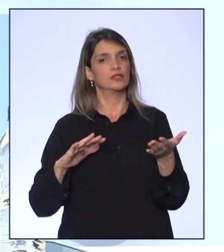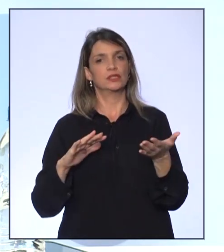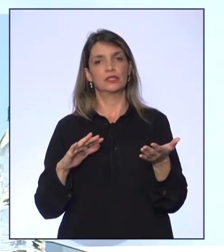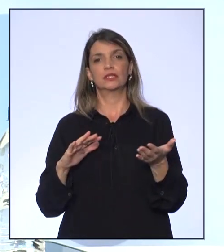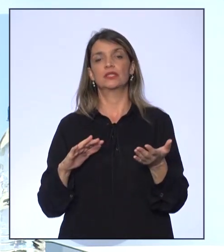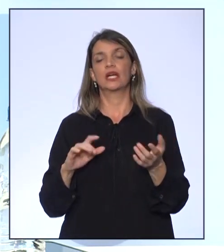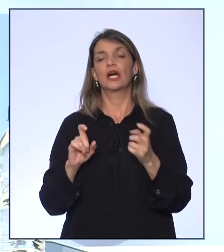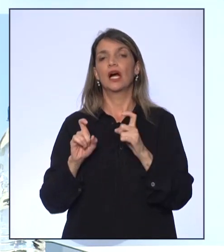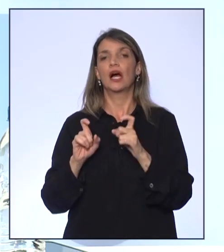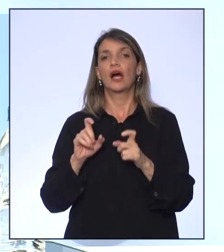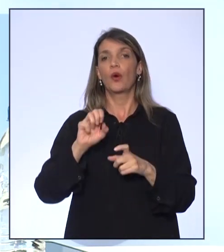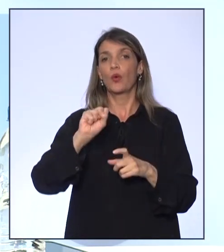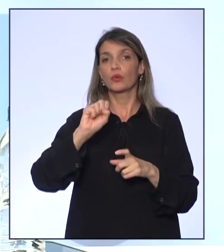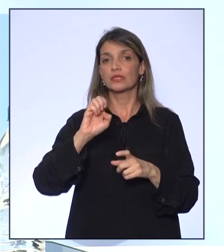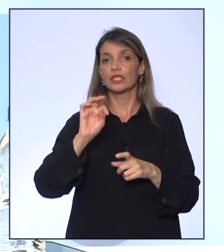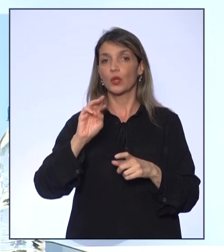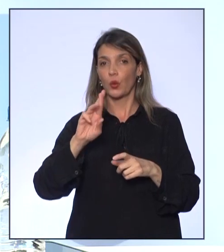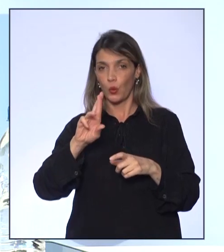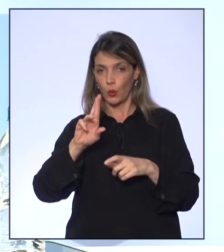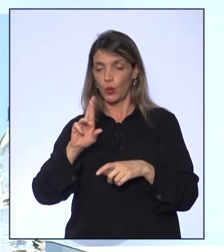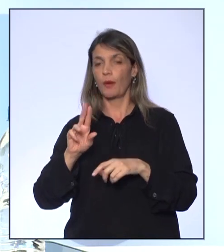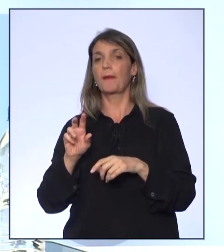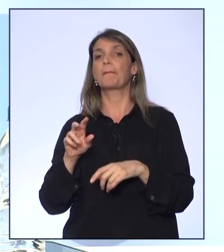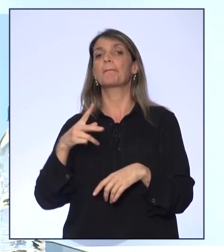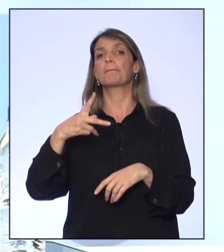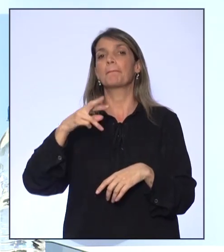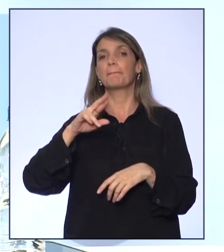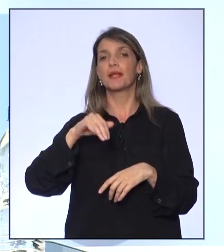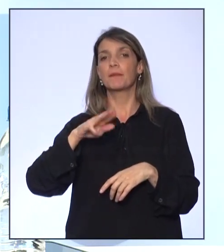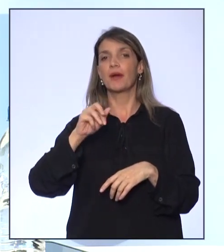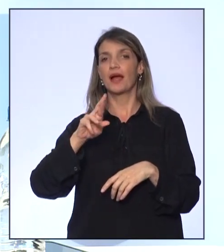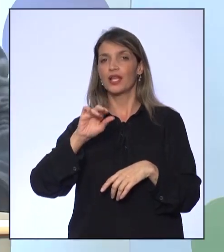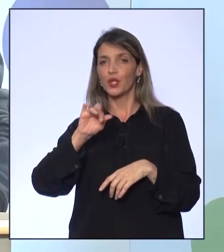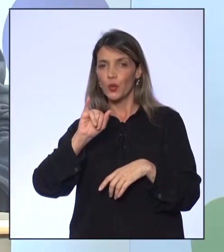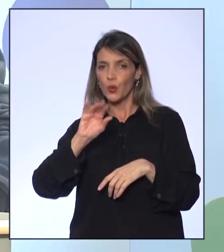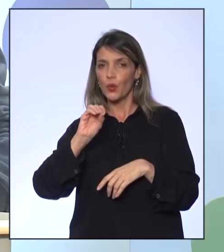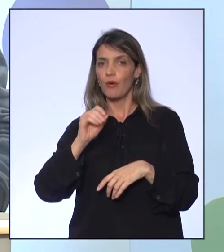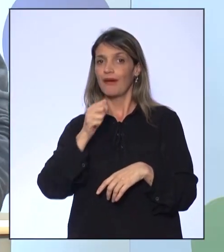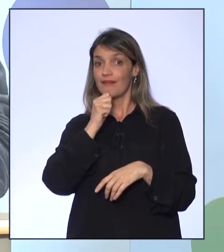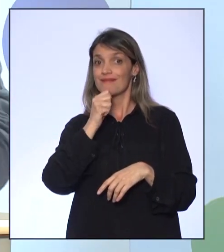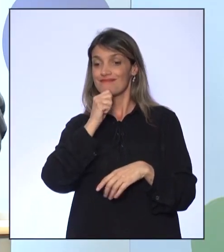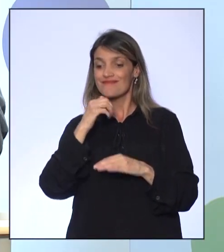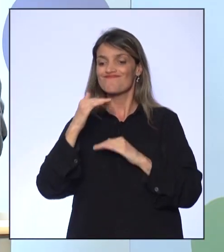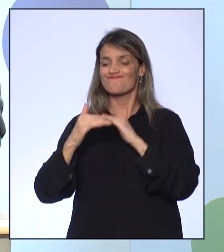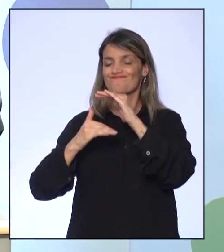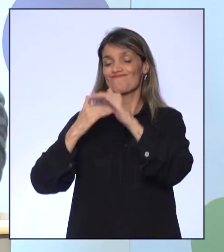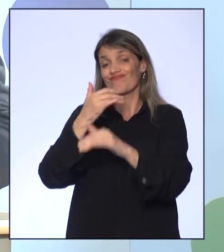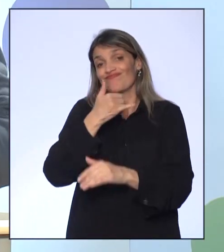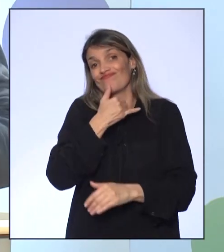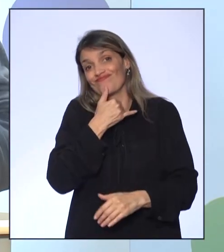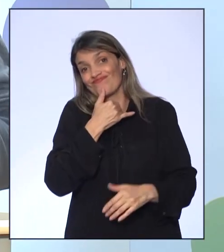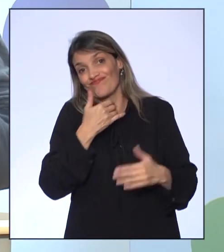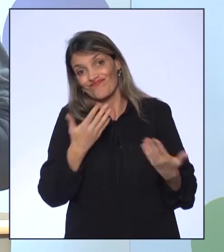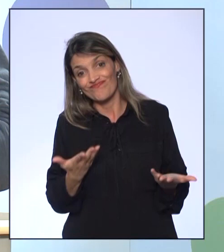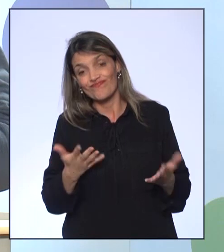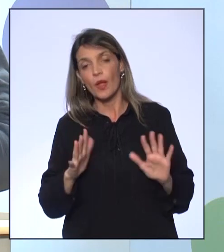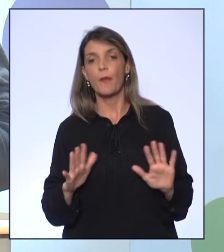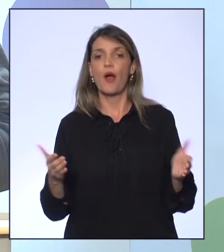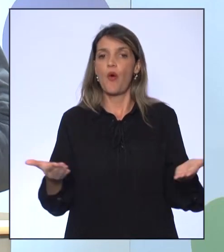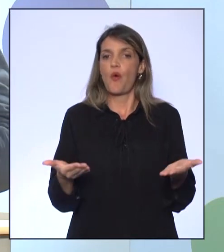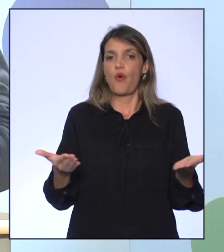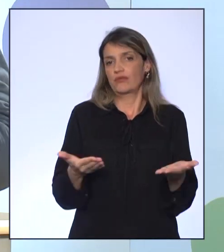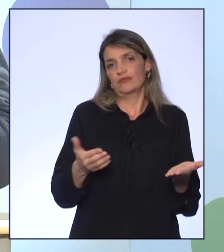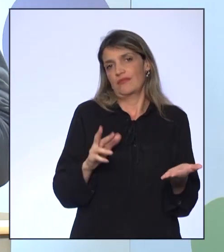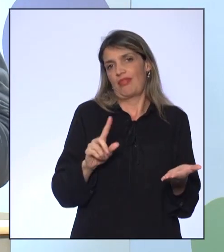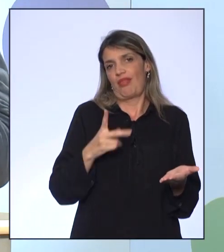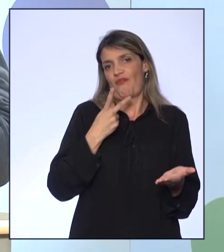primário, mas, lembrando, em desenvolvimento, né? Exatamente. Nós estamos aí, infelizmente, né, apesar que hoje a gente não fala mais